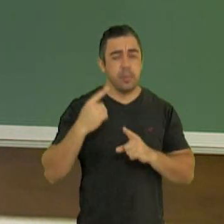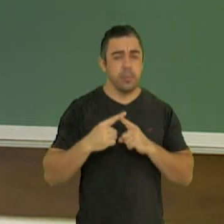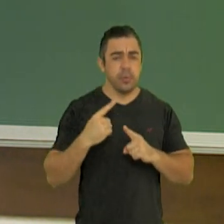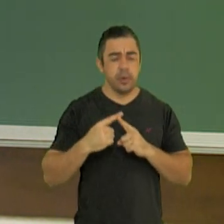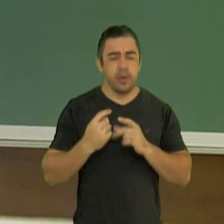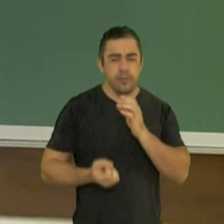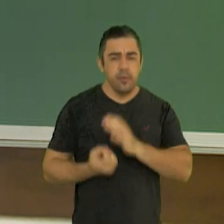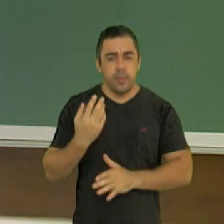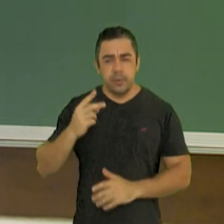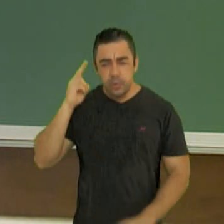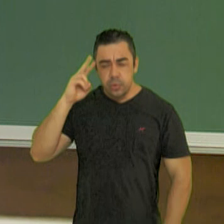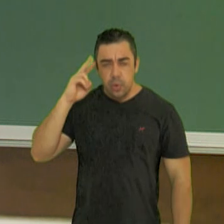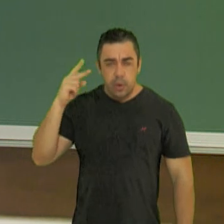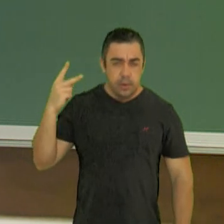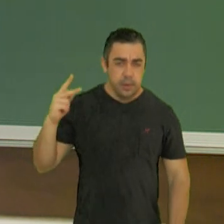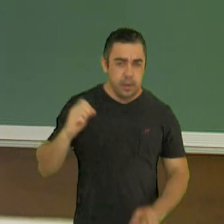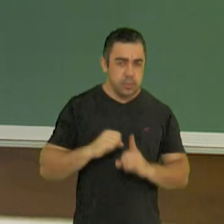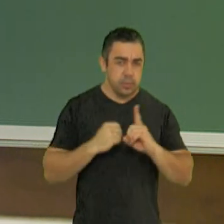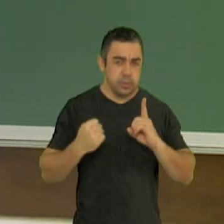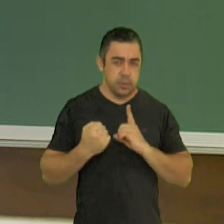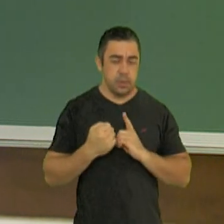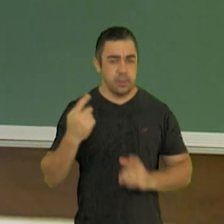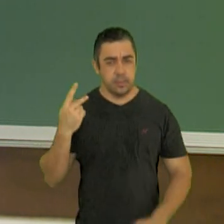histórico, social